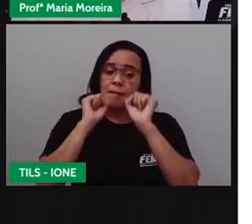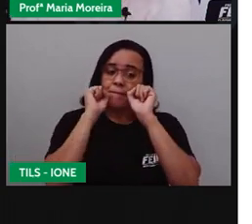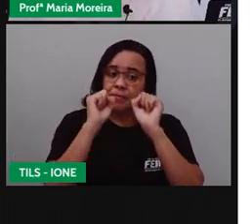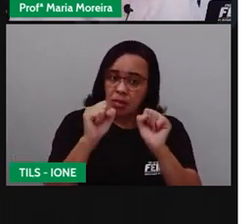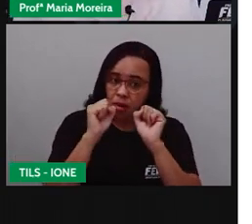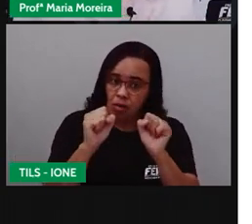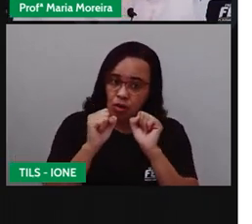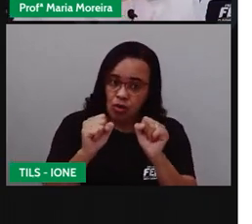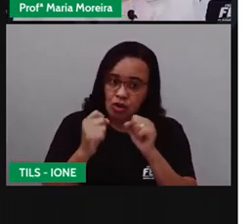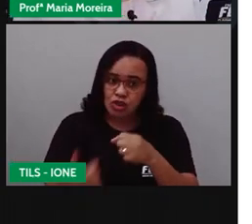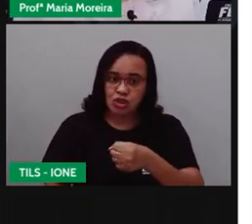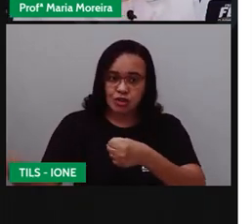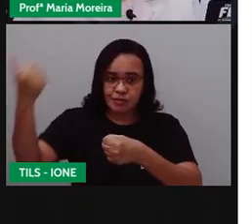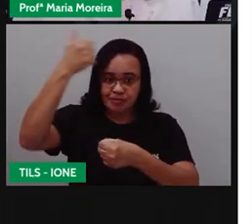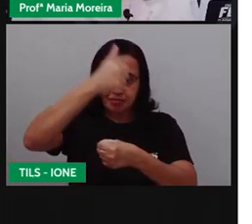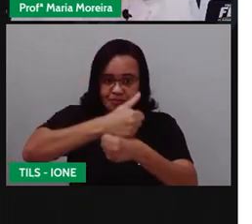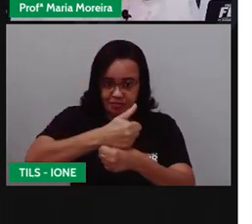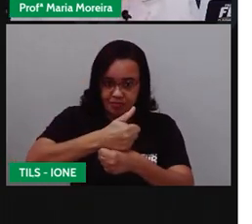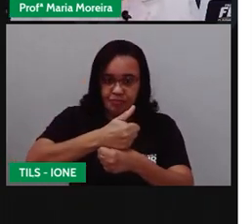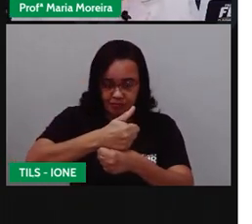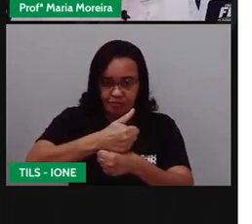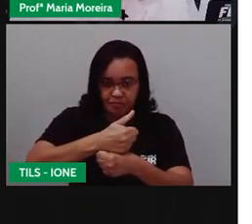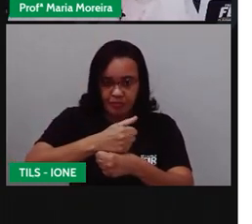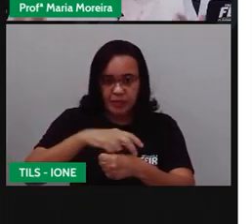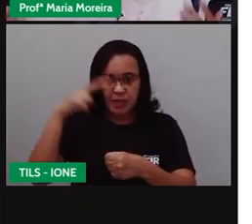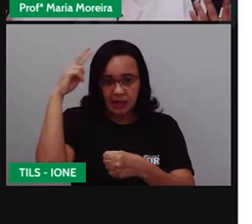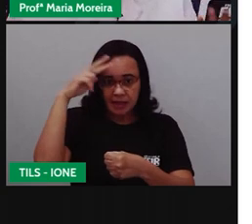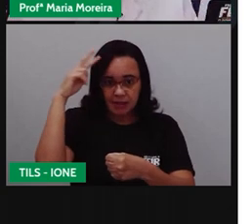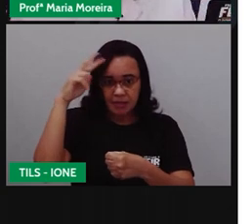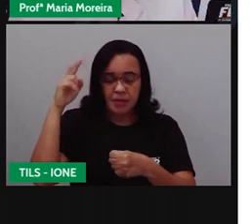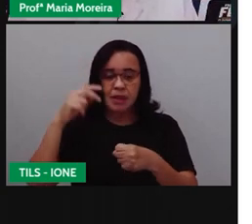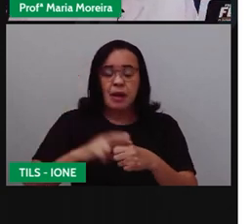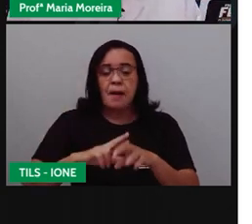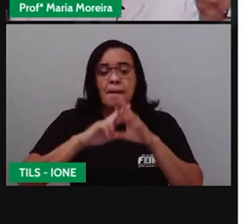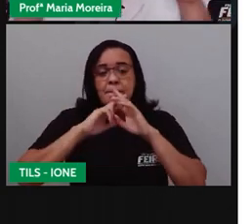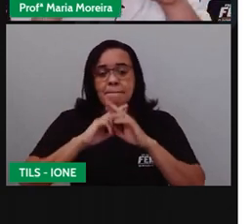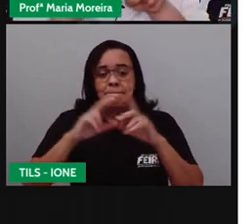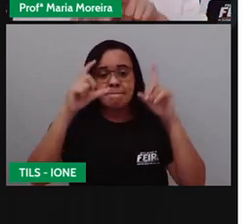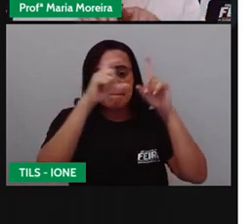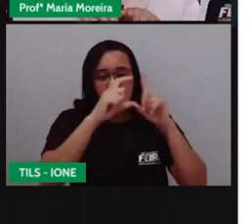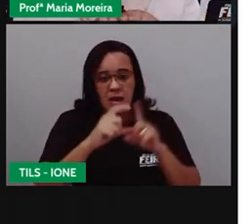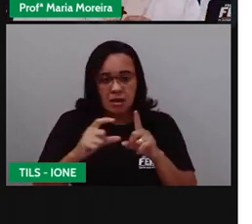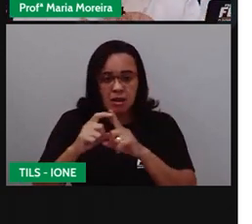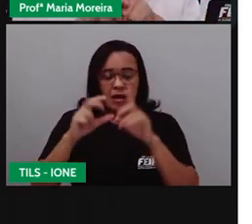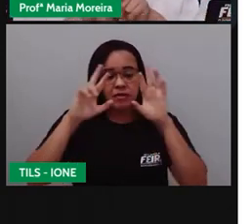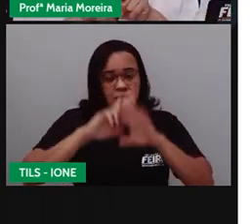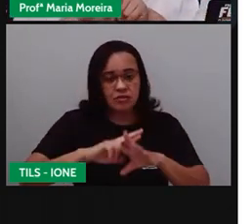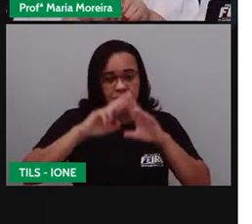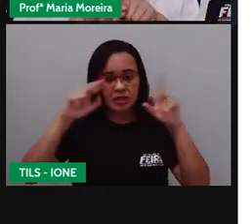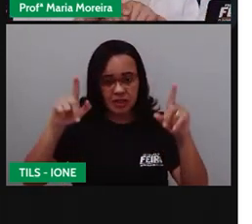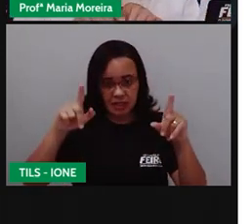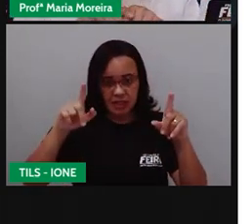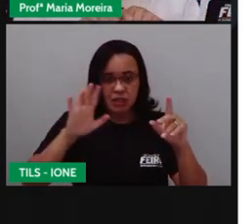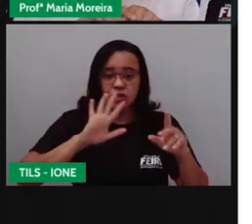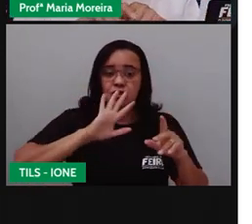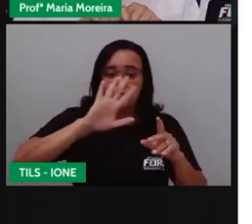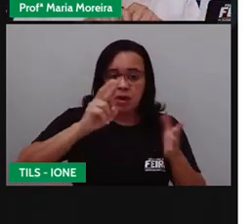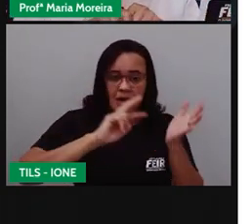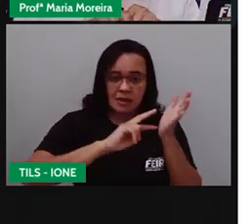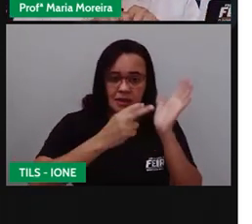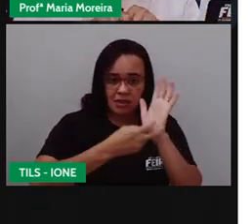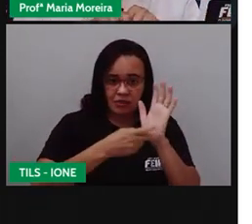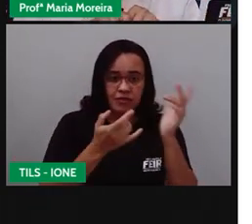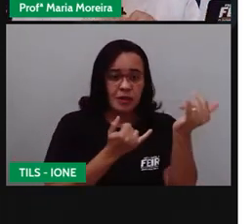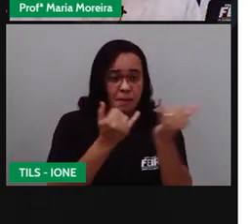o quê? Substituída por sinônimos, que são palavras diferentes, que têm significados o quê? Iguais ou